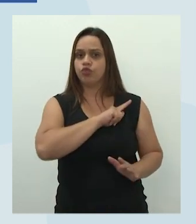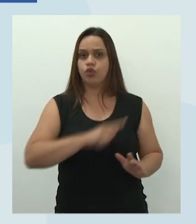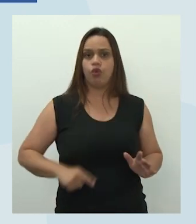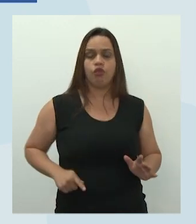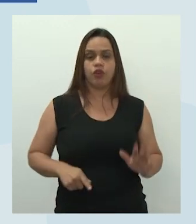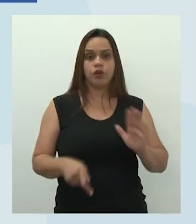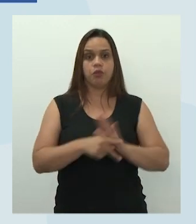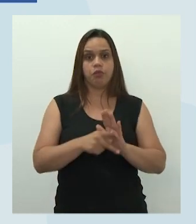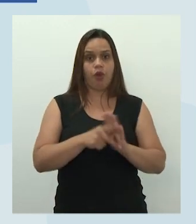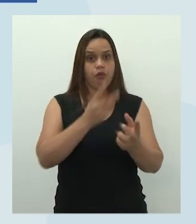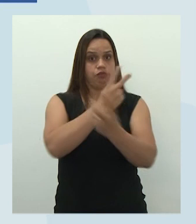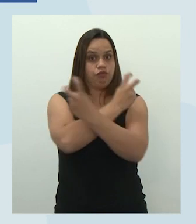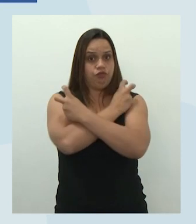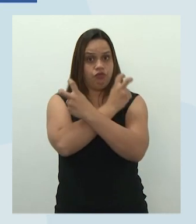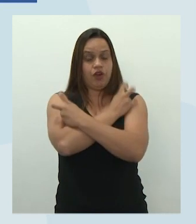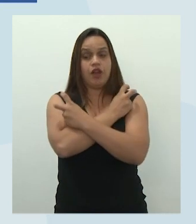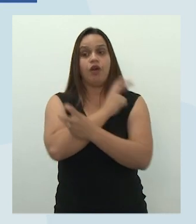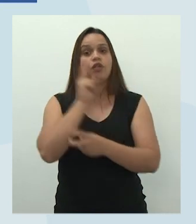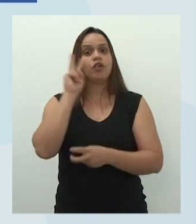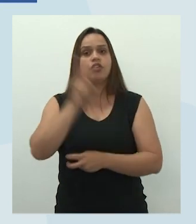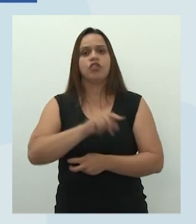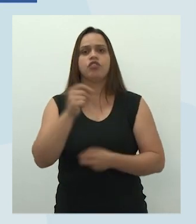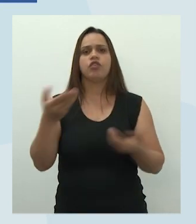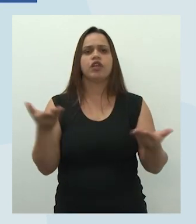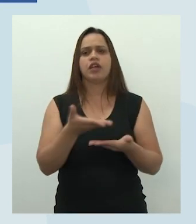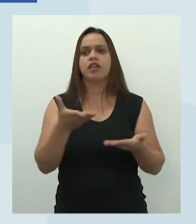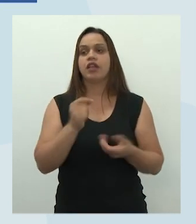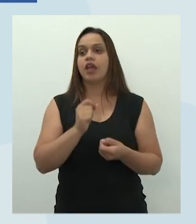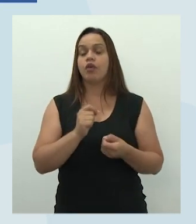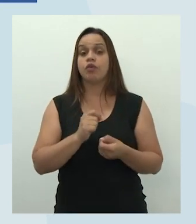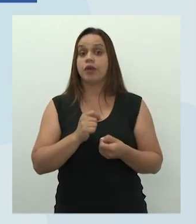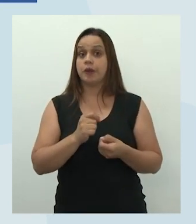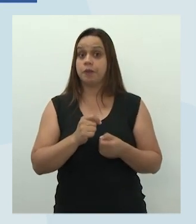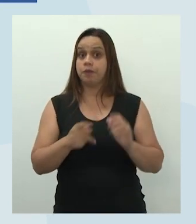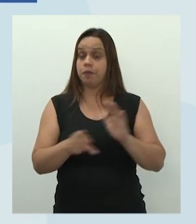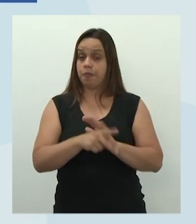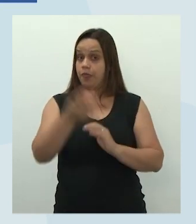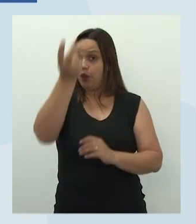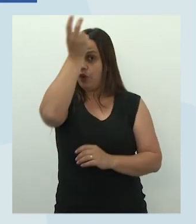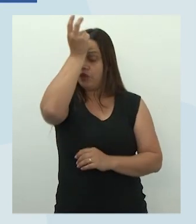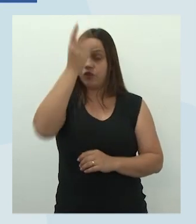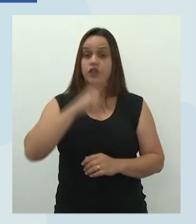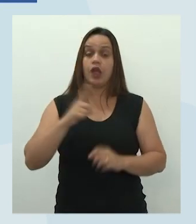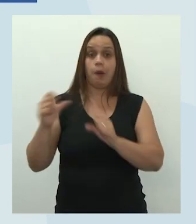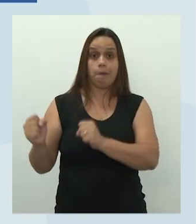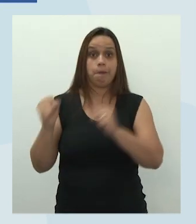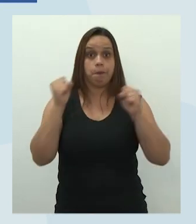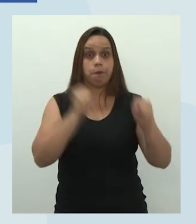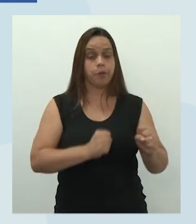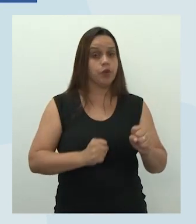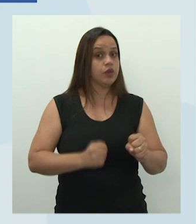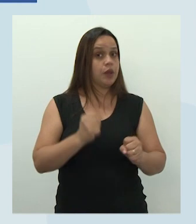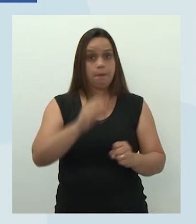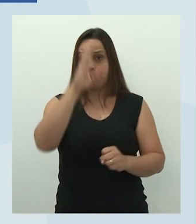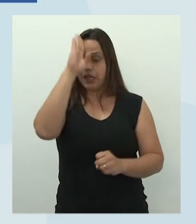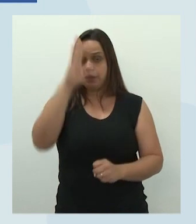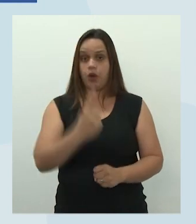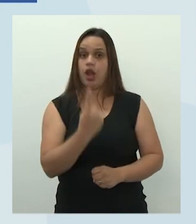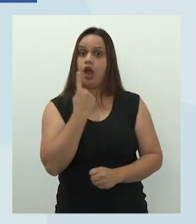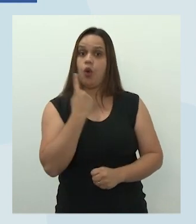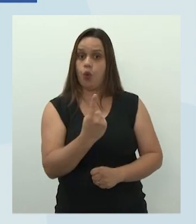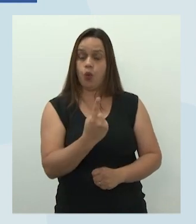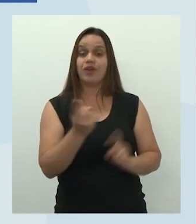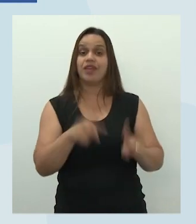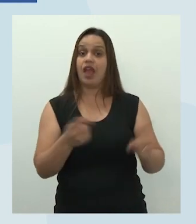aí, o Egito tem um poder centralizado na figura de um único líder. Então, vocês vejam que, ao contrário